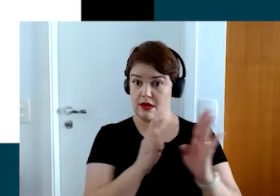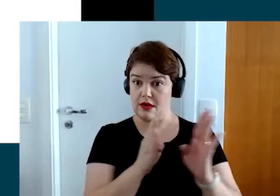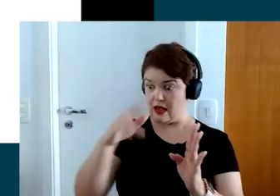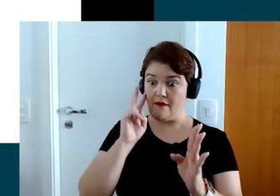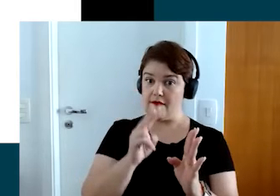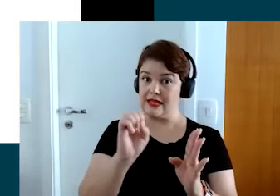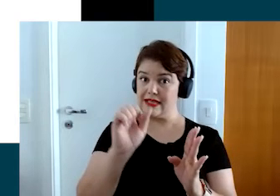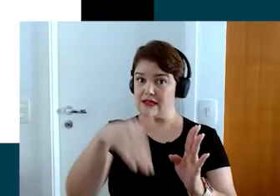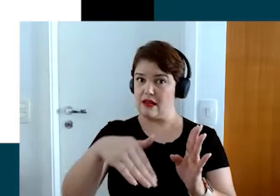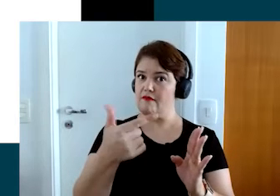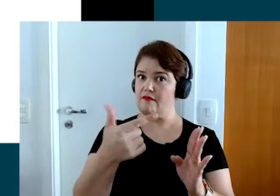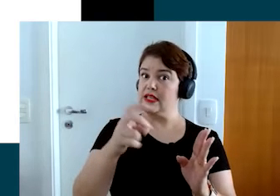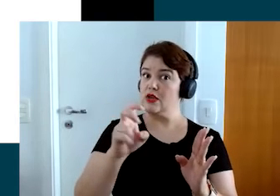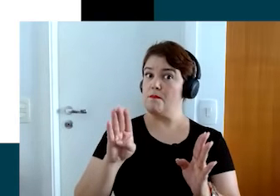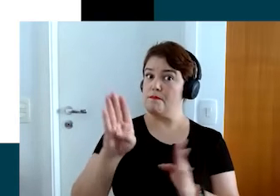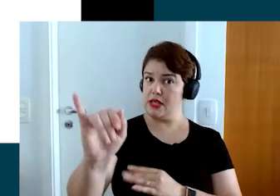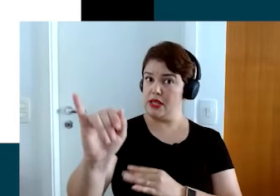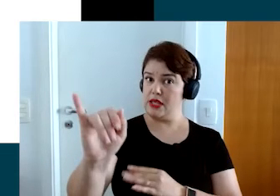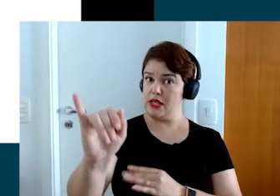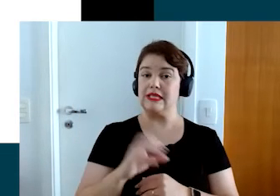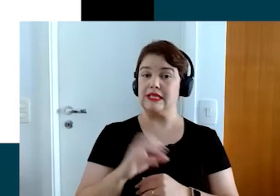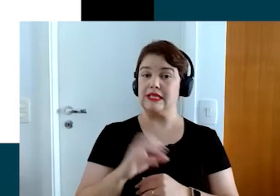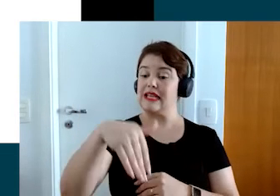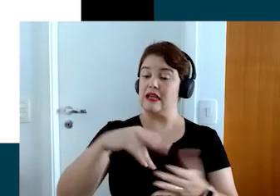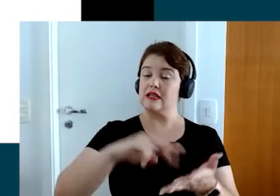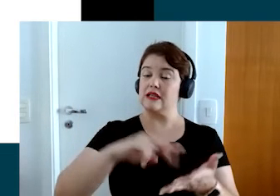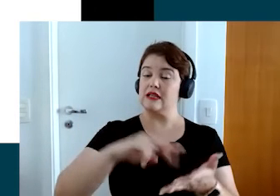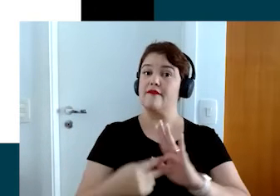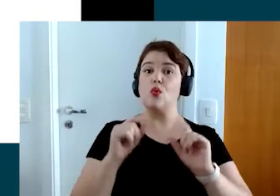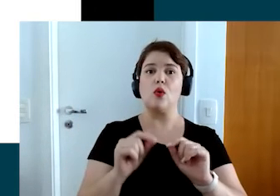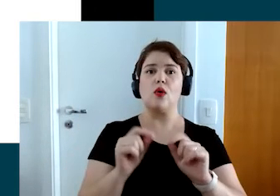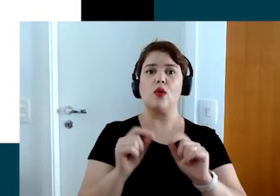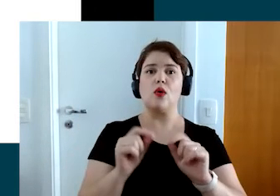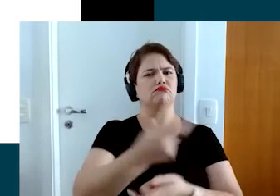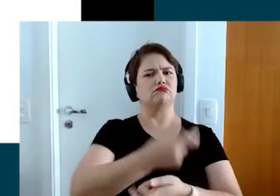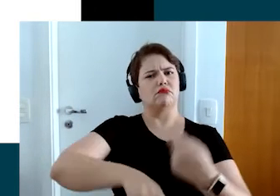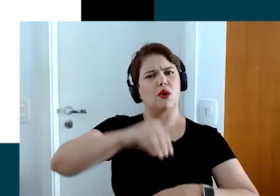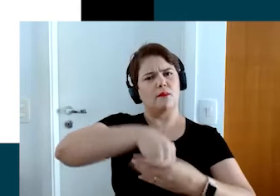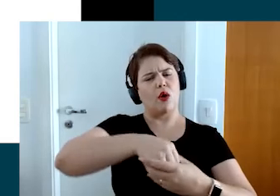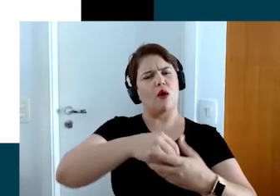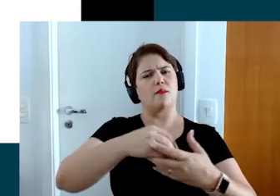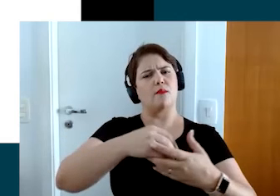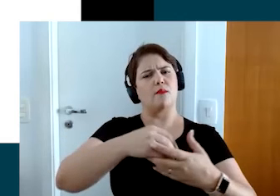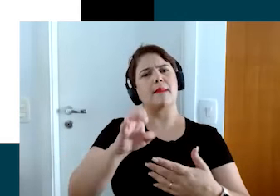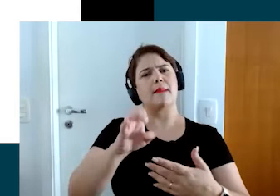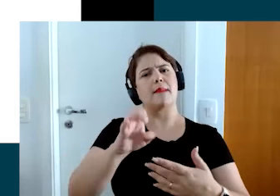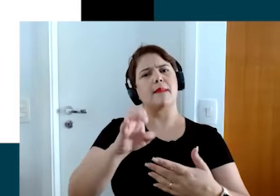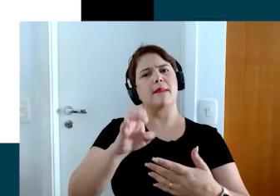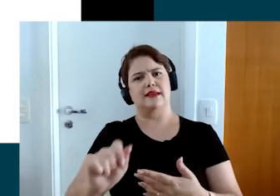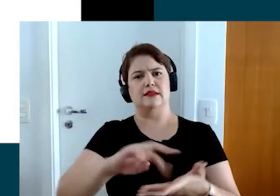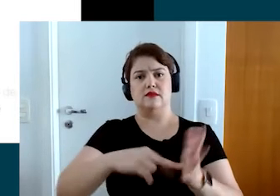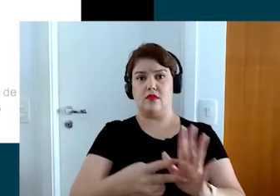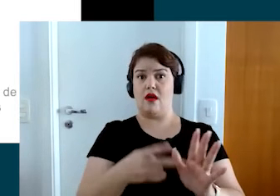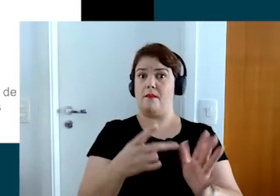é de 25 bi. E o SAM significa o tamanho do mercado brasileiro de beleza direcionado a perfumarias e